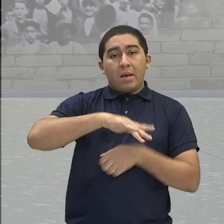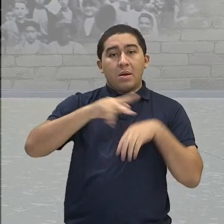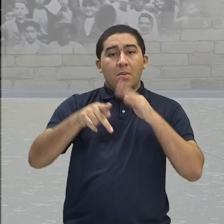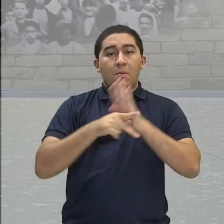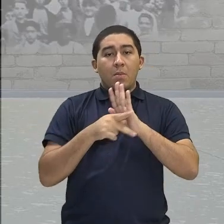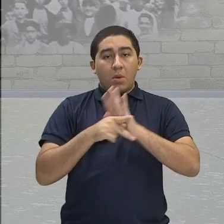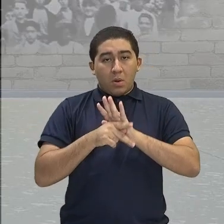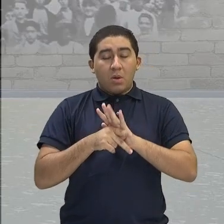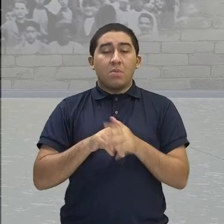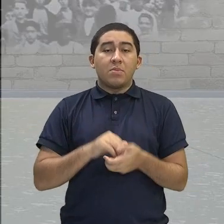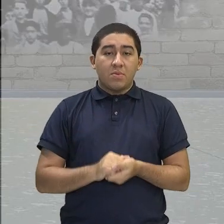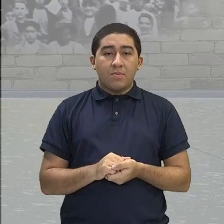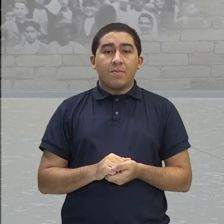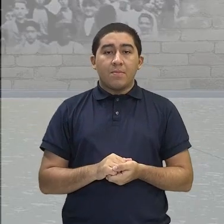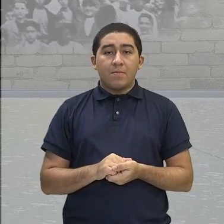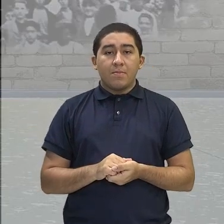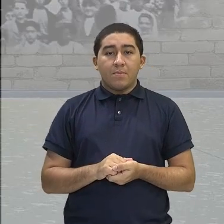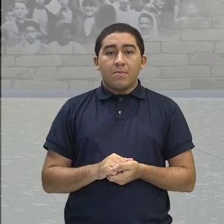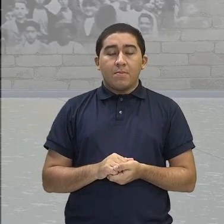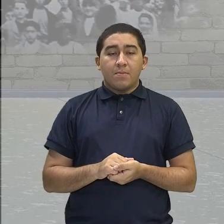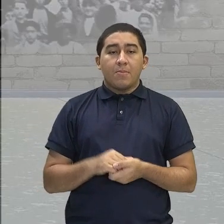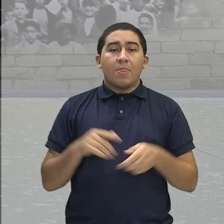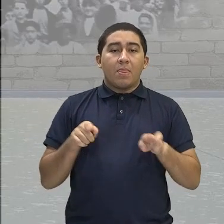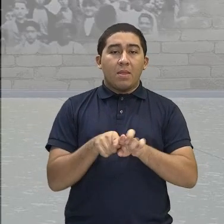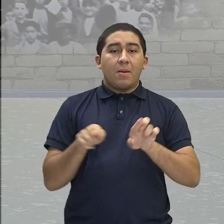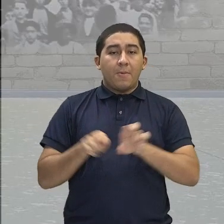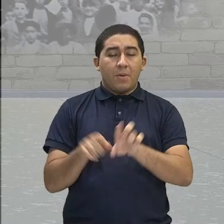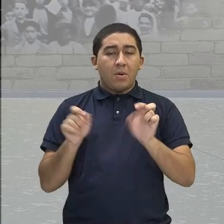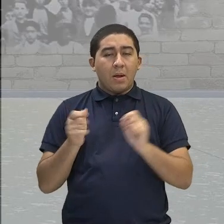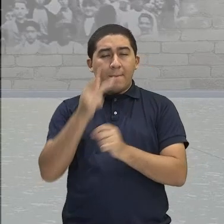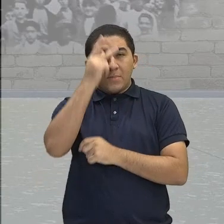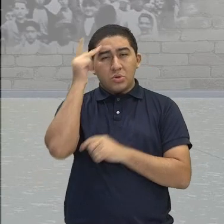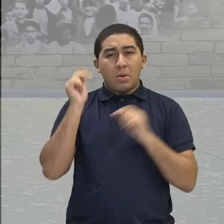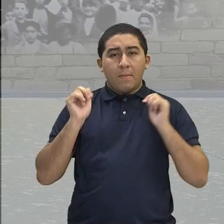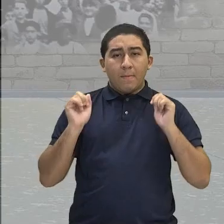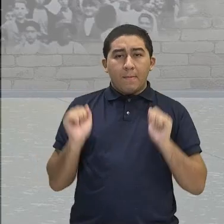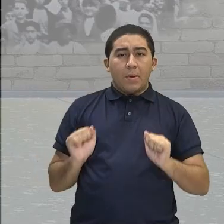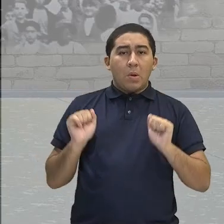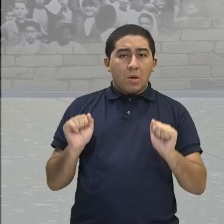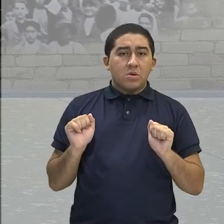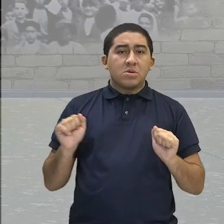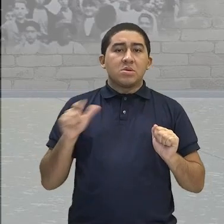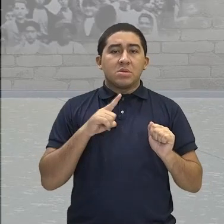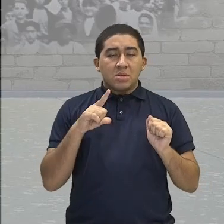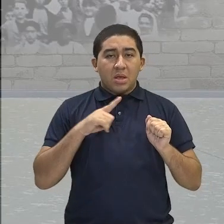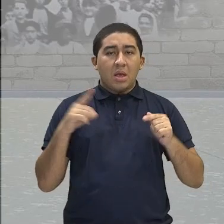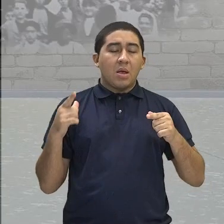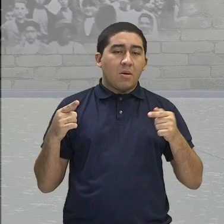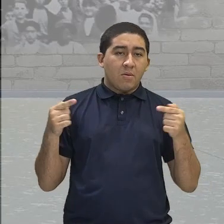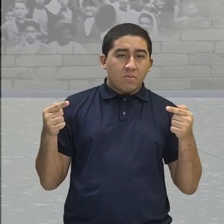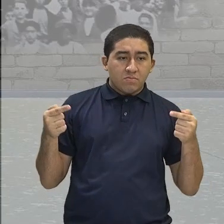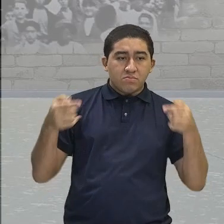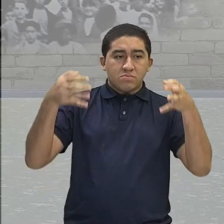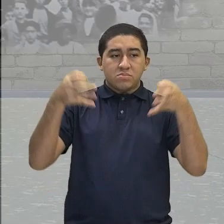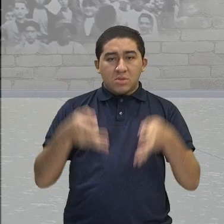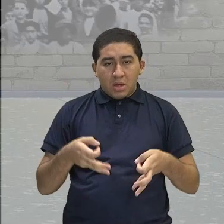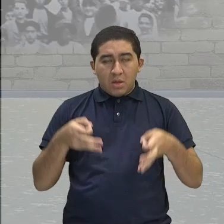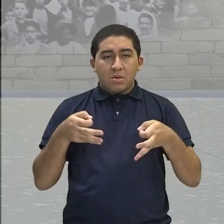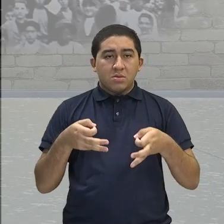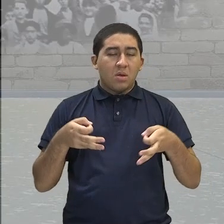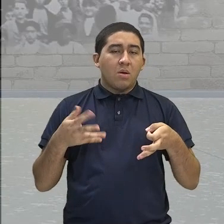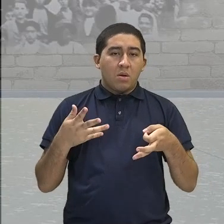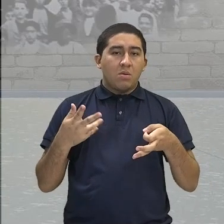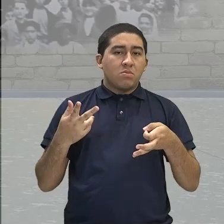descanso necessário, uma área em que eles pudessem ali fazer uma boa integração nessas fábricas, certo?